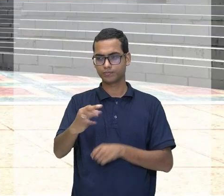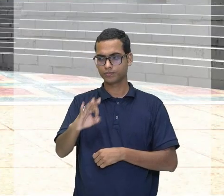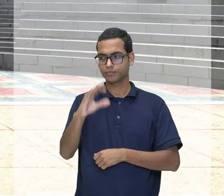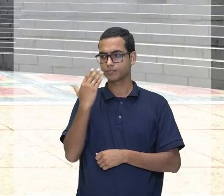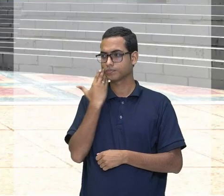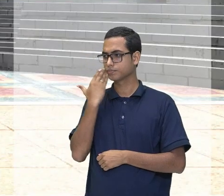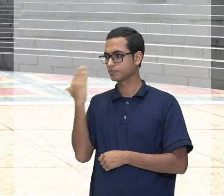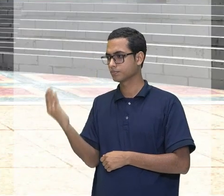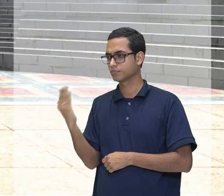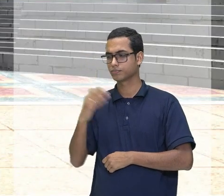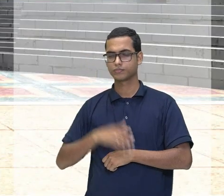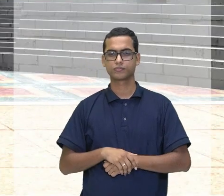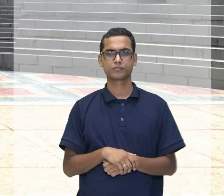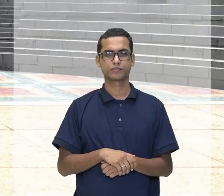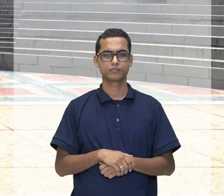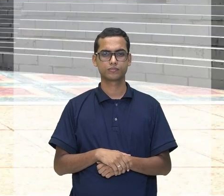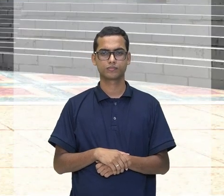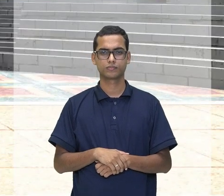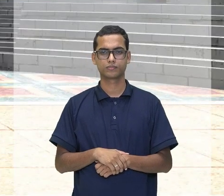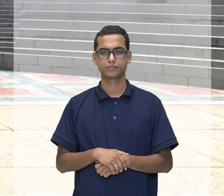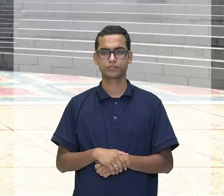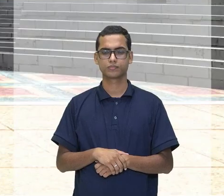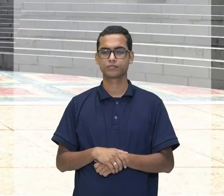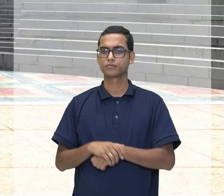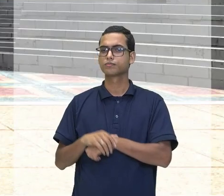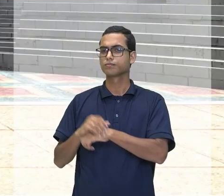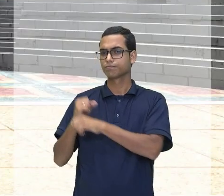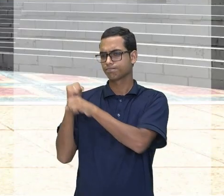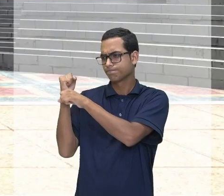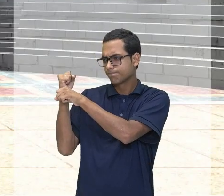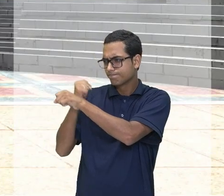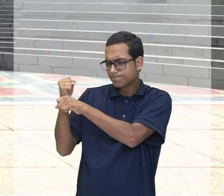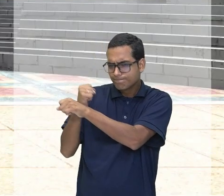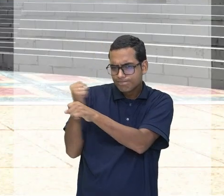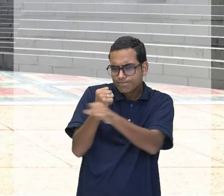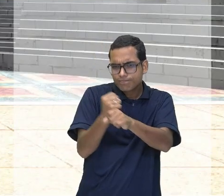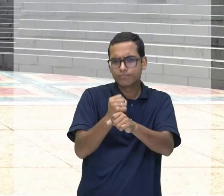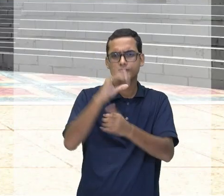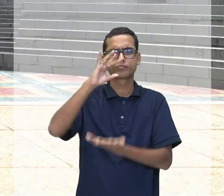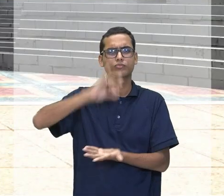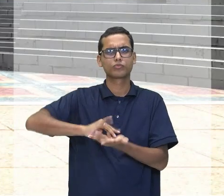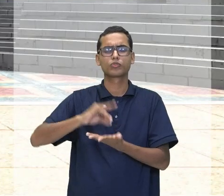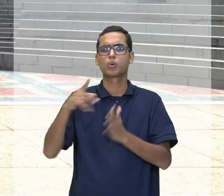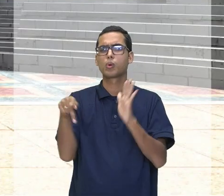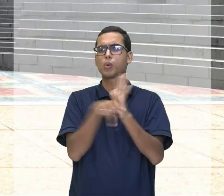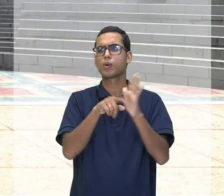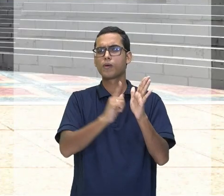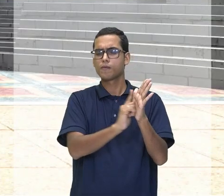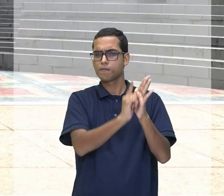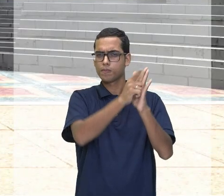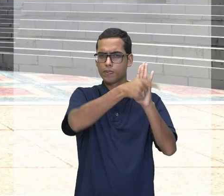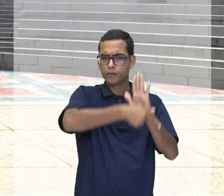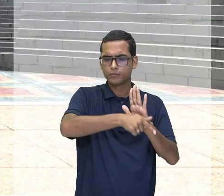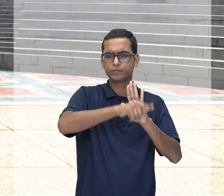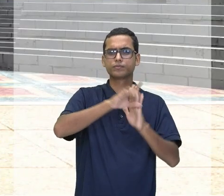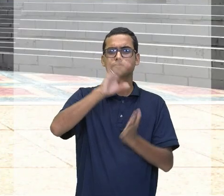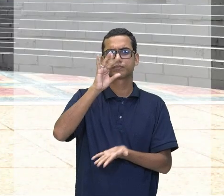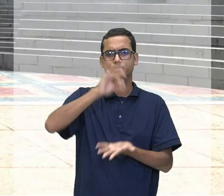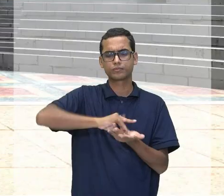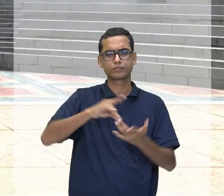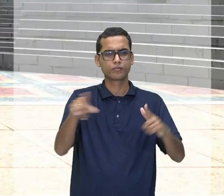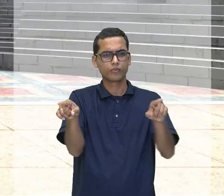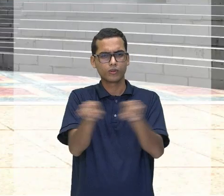dos séculos, esse gênero desprendeu-se da ligação com a religiosidade e